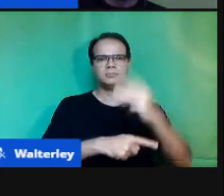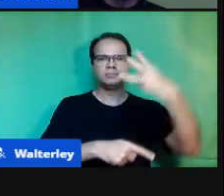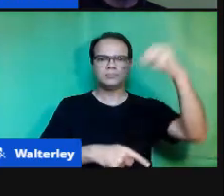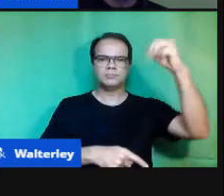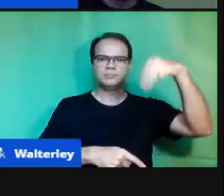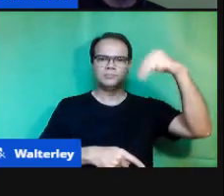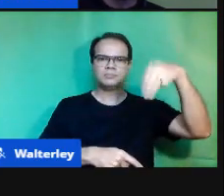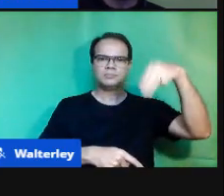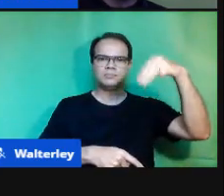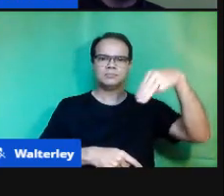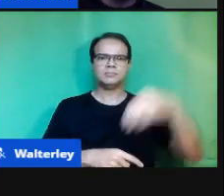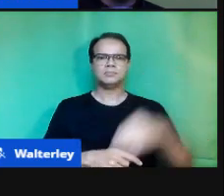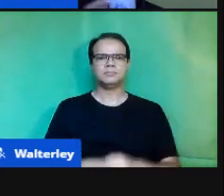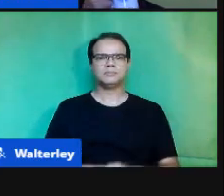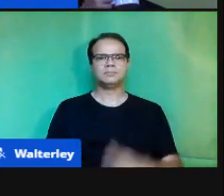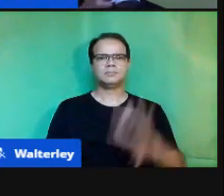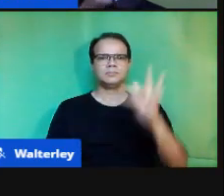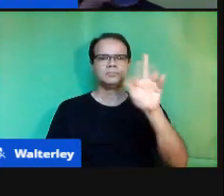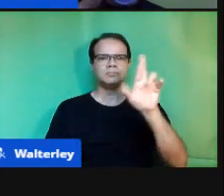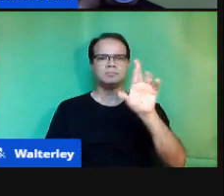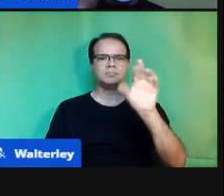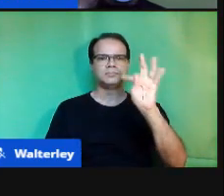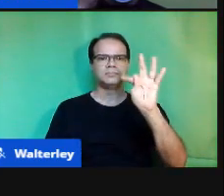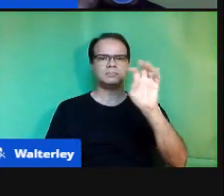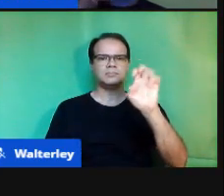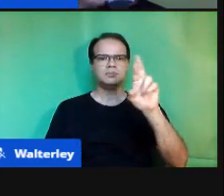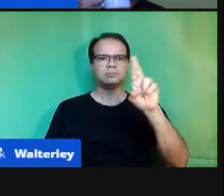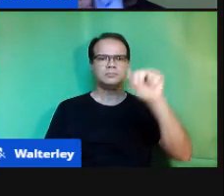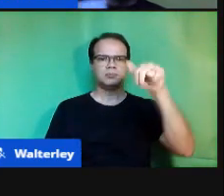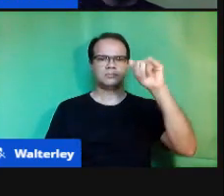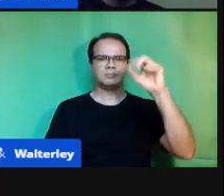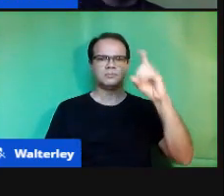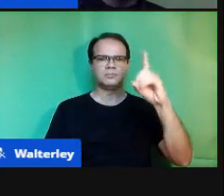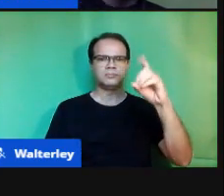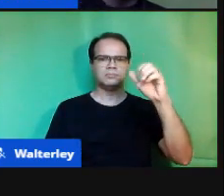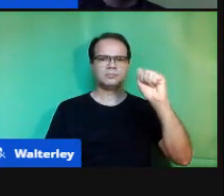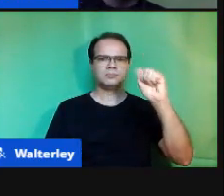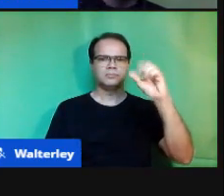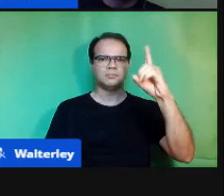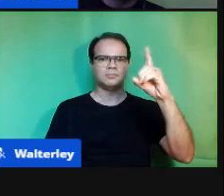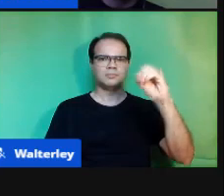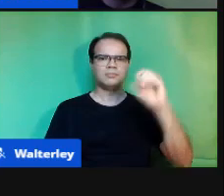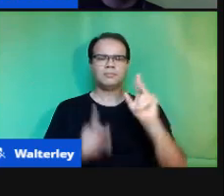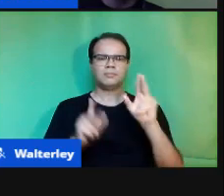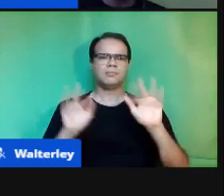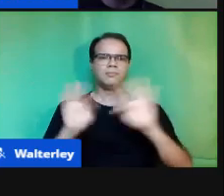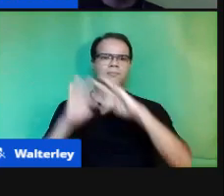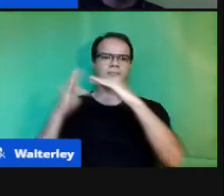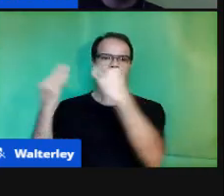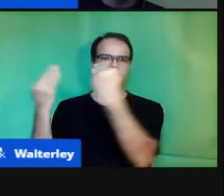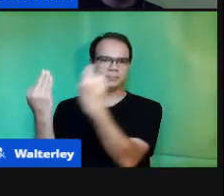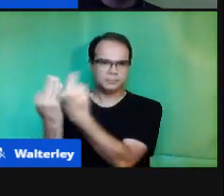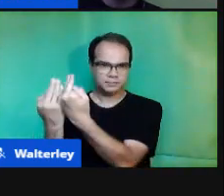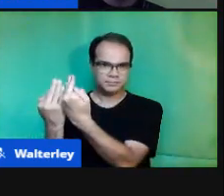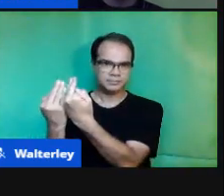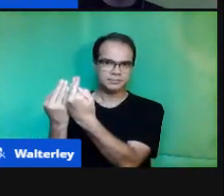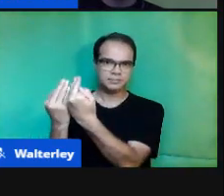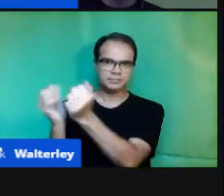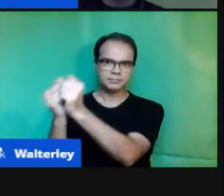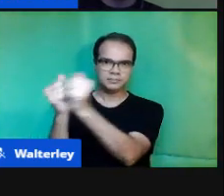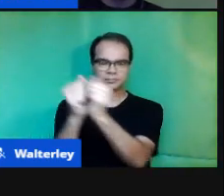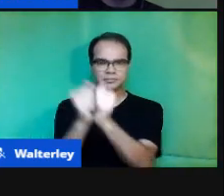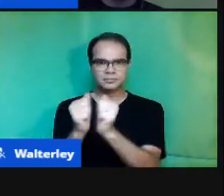tema fraternidade. Substantivo feminino que significa laço de parentesco entre irmãos. Pensei em fazer um curta